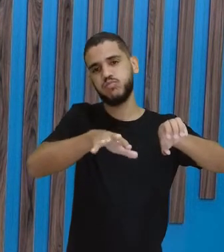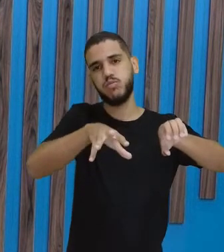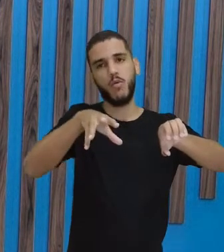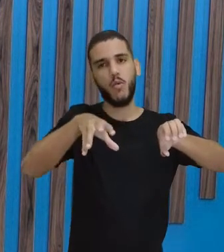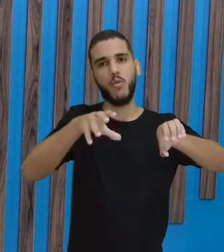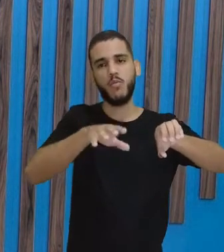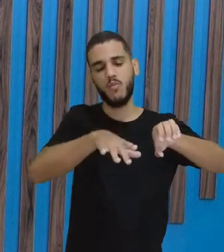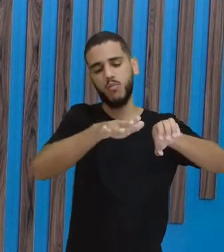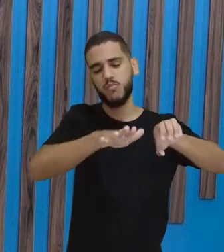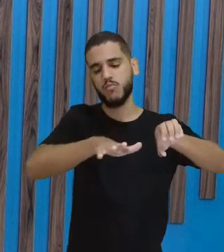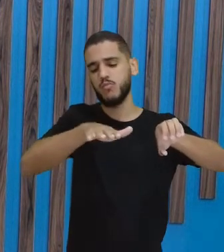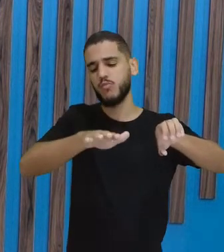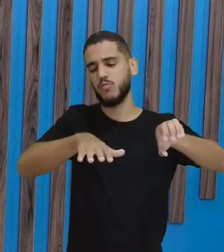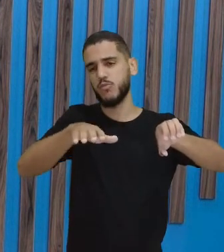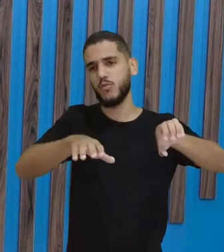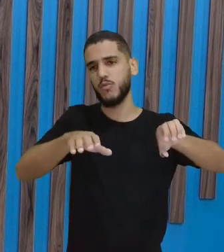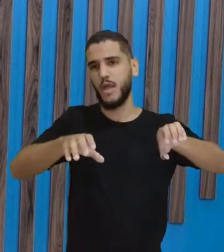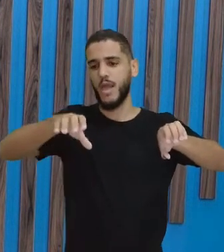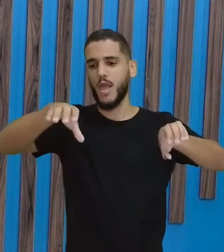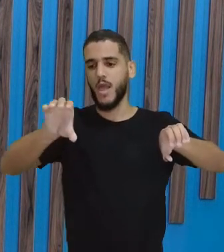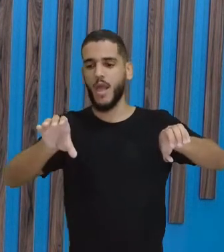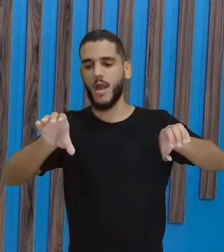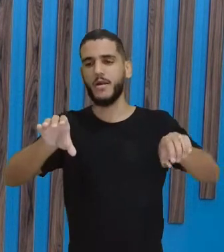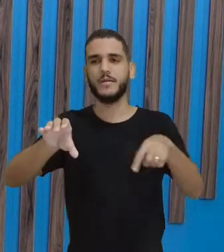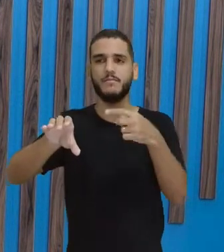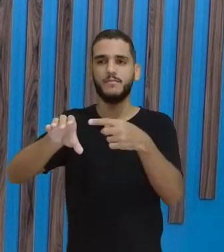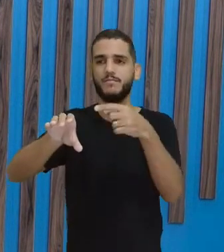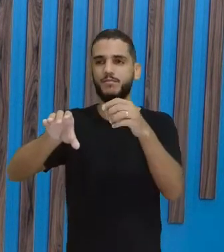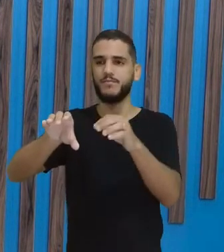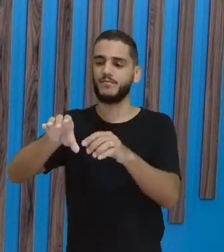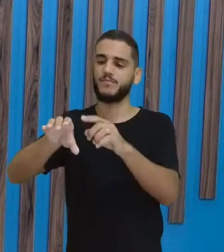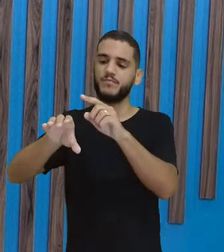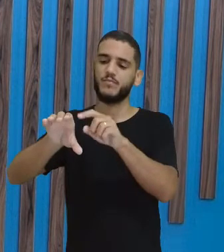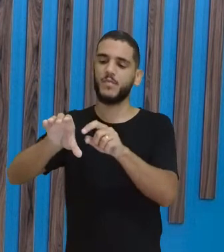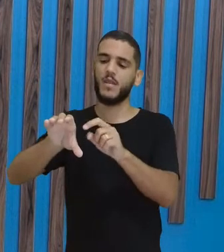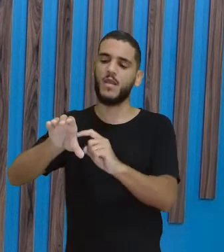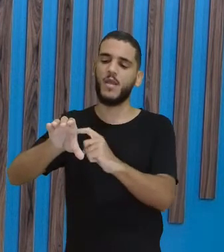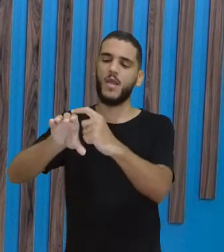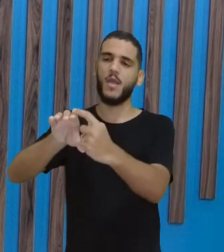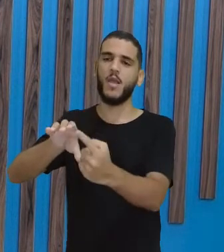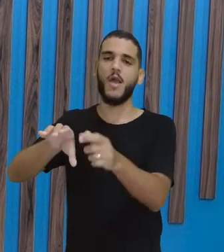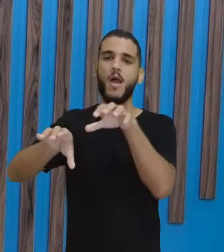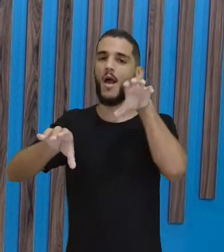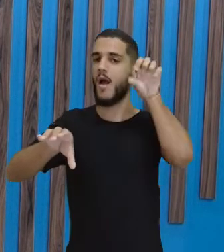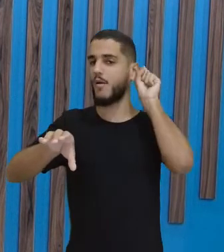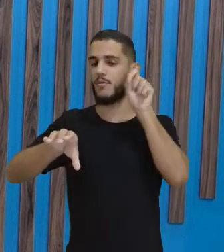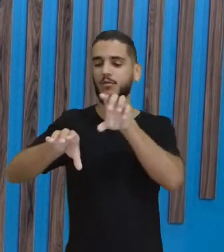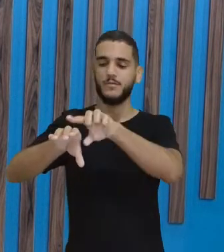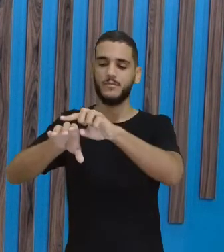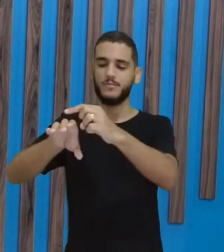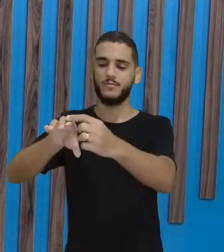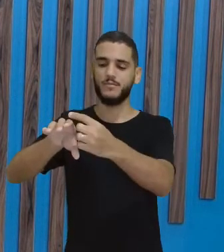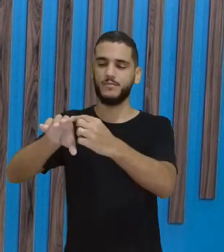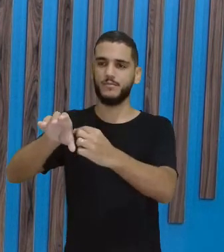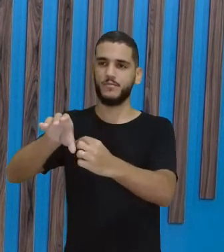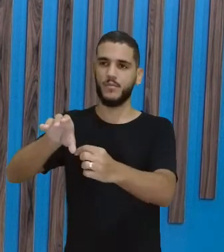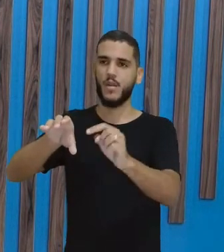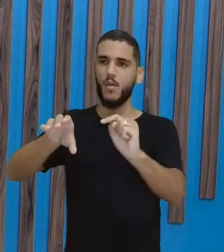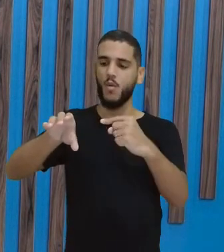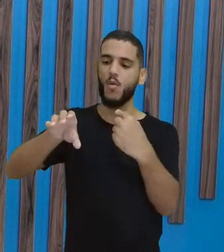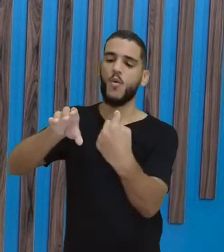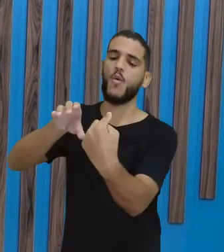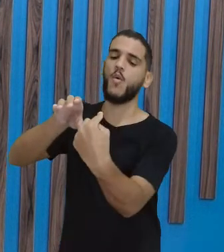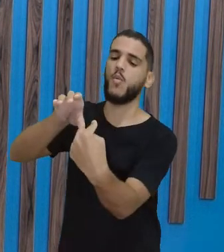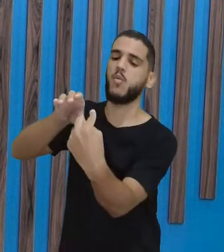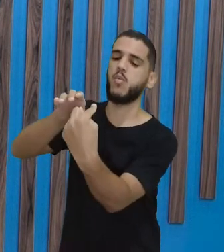o nosso ouvido. Está vendo aqui a figura do ouvido? Essa aqui é a parte de fora, né, a orelha. E as ondas sonoras entram por aqui,